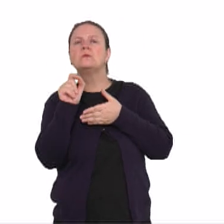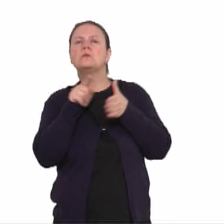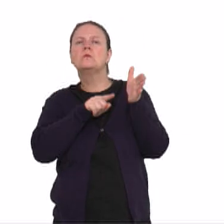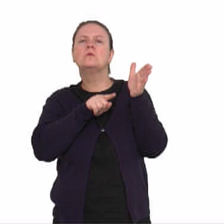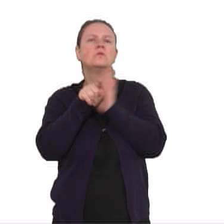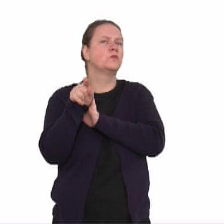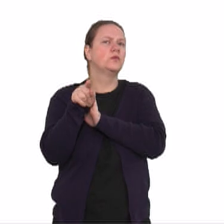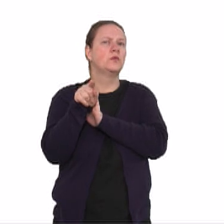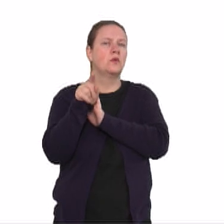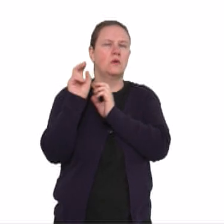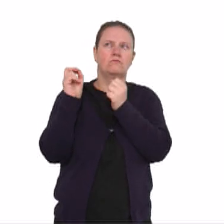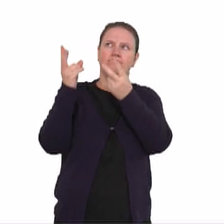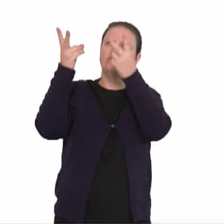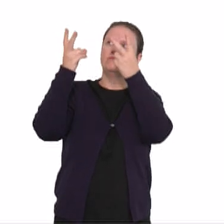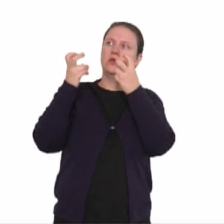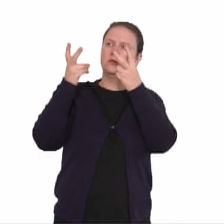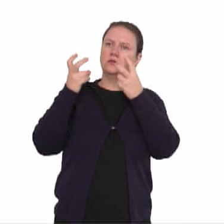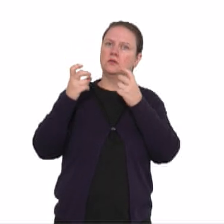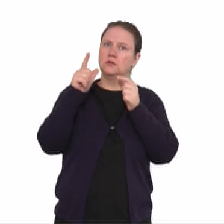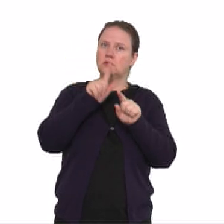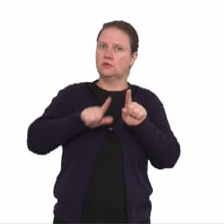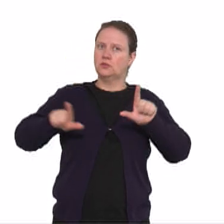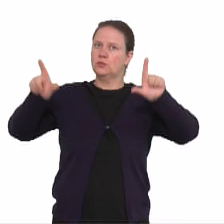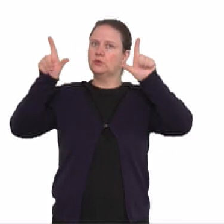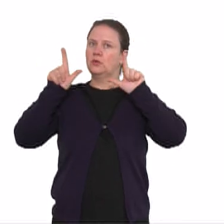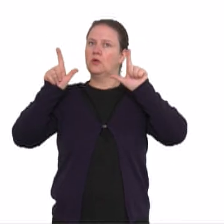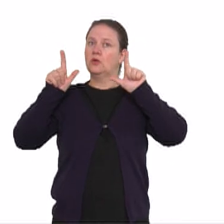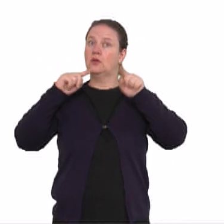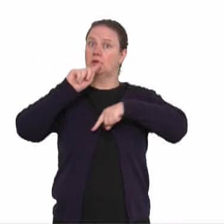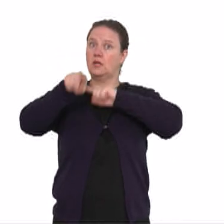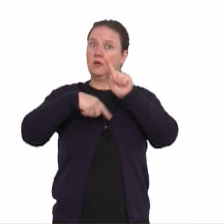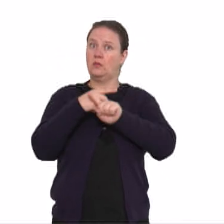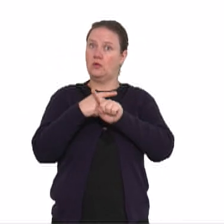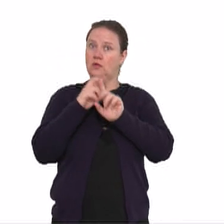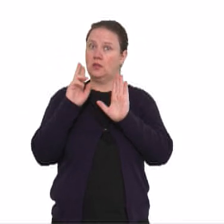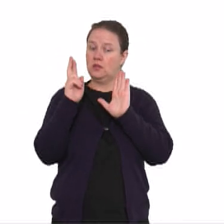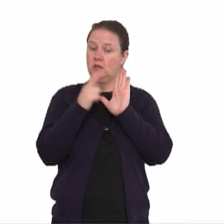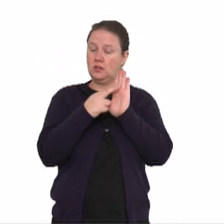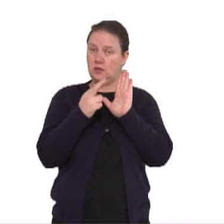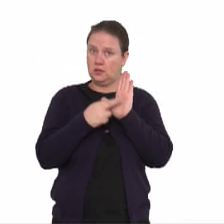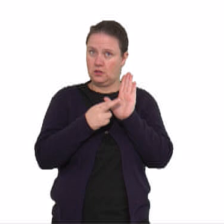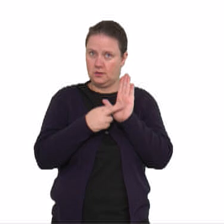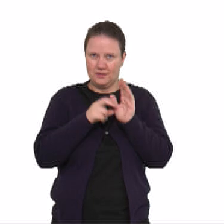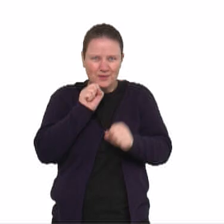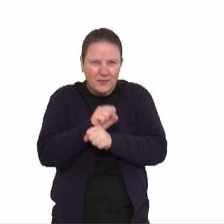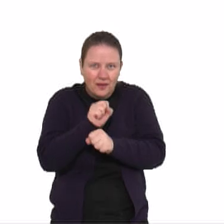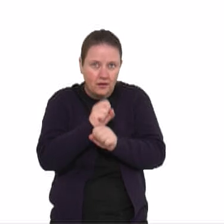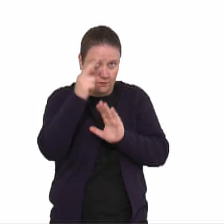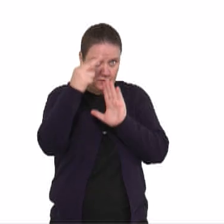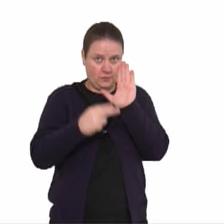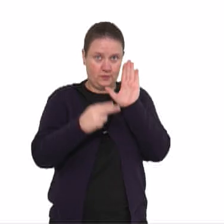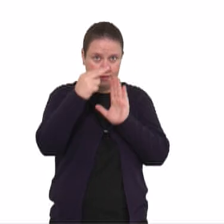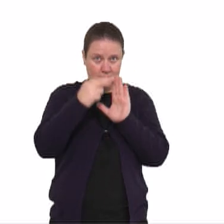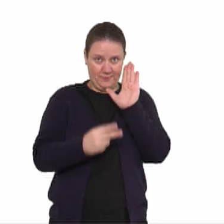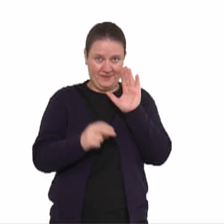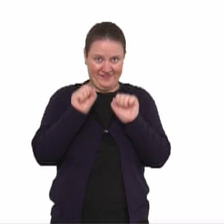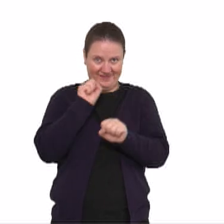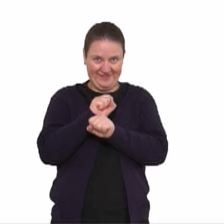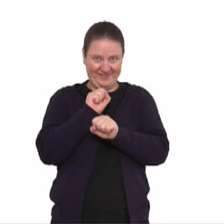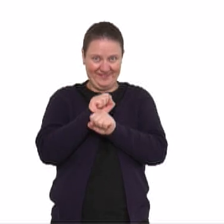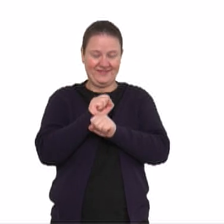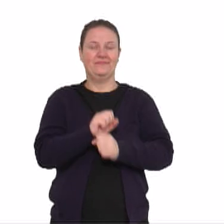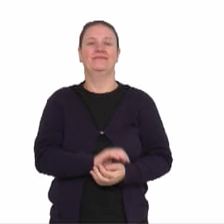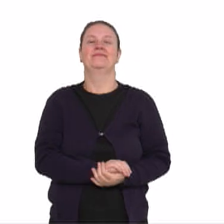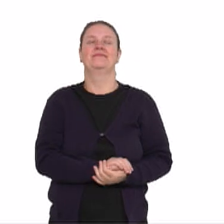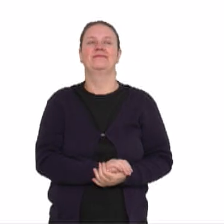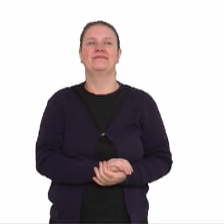questions. Leia o cartoon e responda as perguntas. Deixa eu ler para vocês. My favorite vegetable is